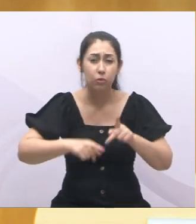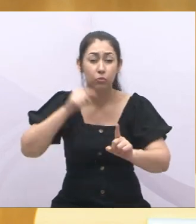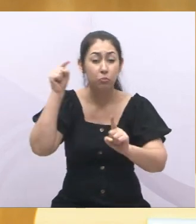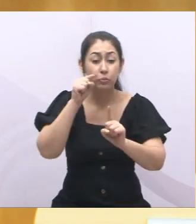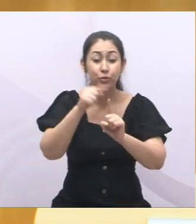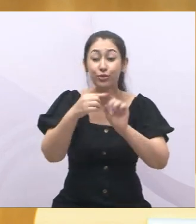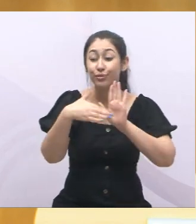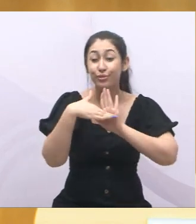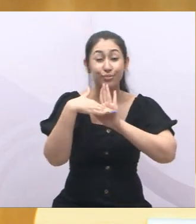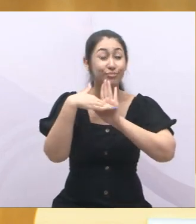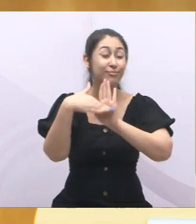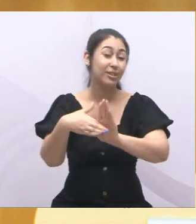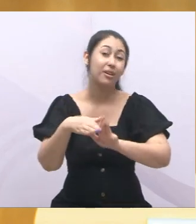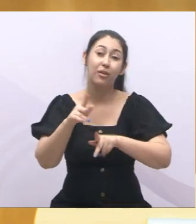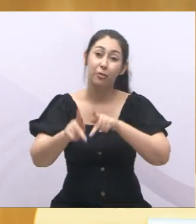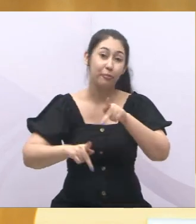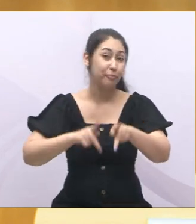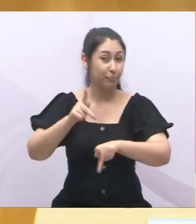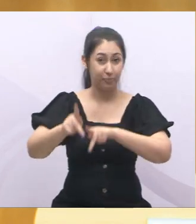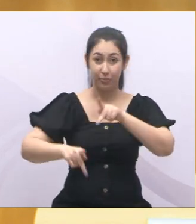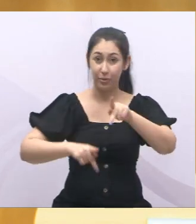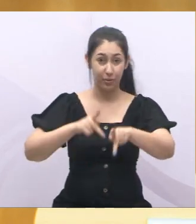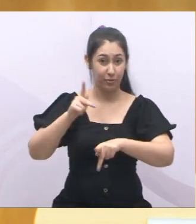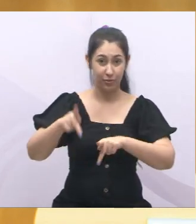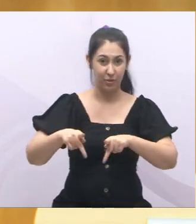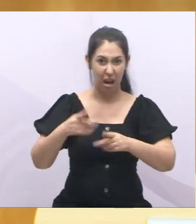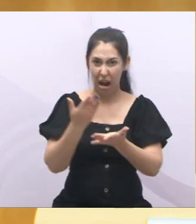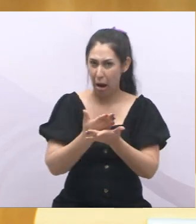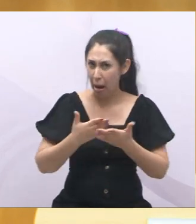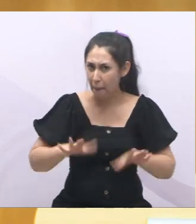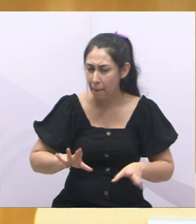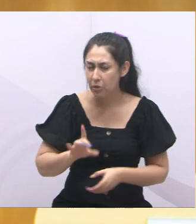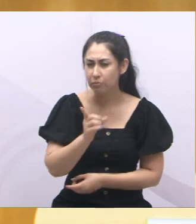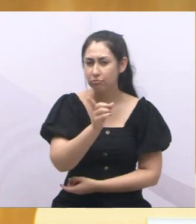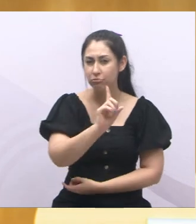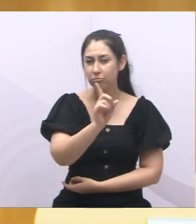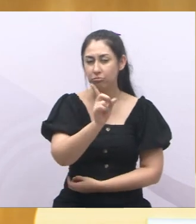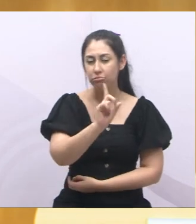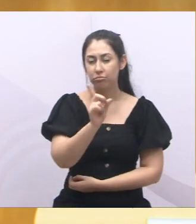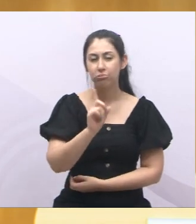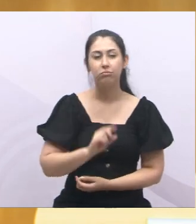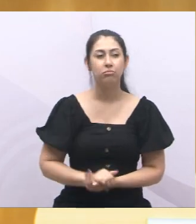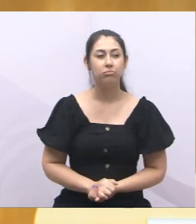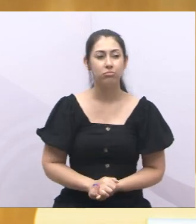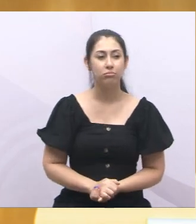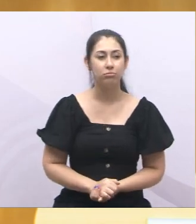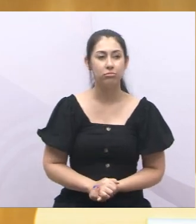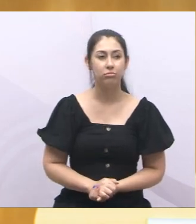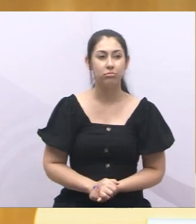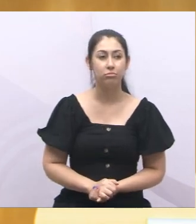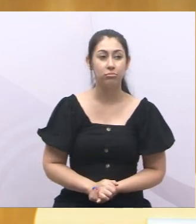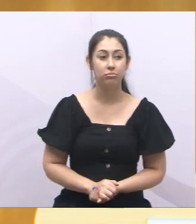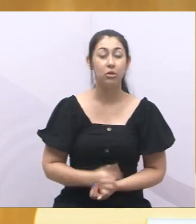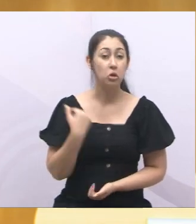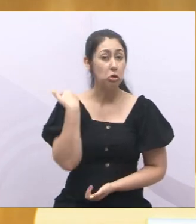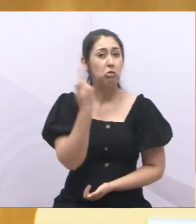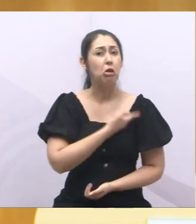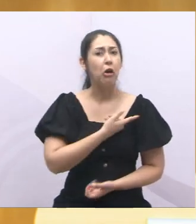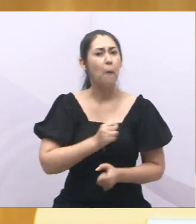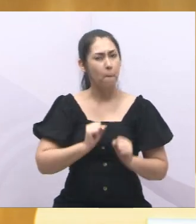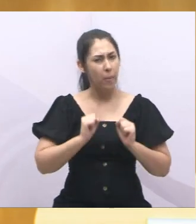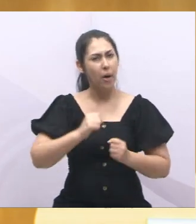e para o povo, não desapareceu da face da terra. Nós somos prova